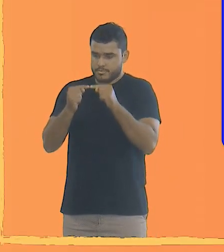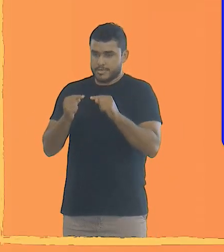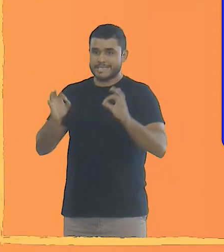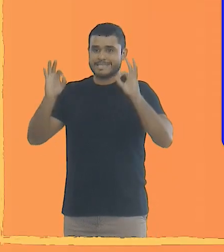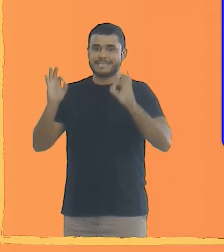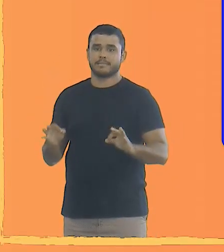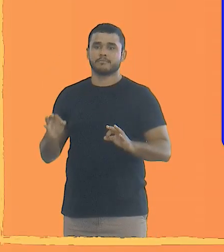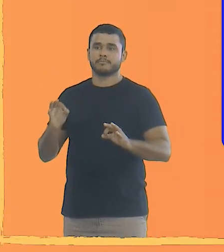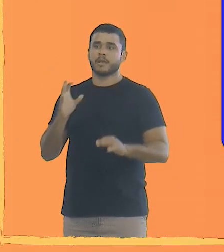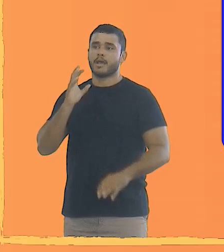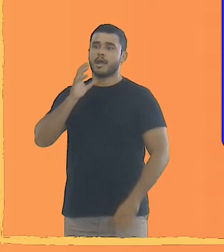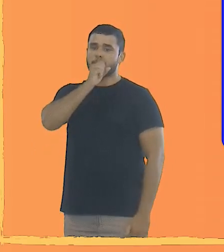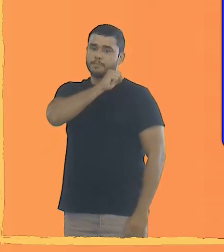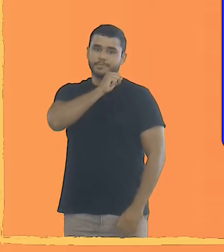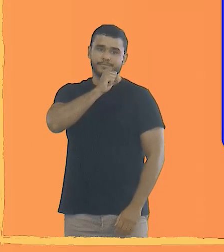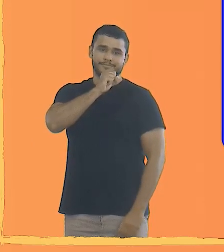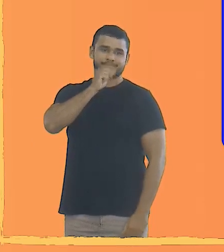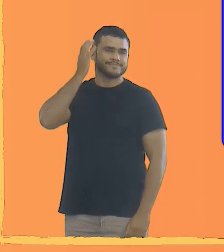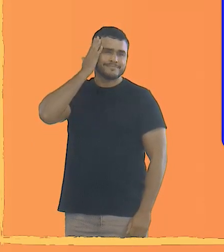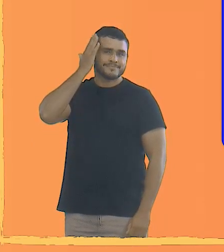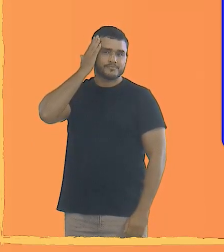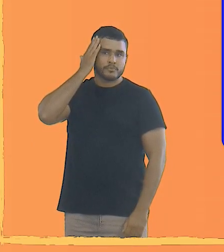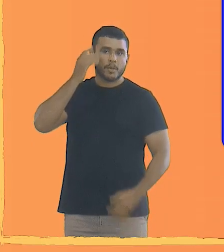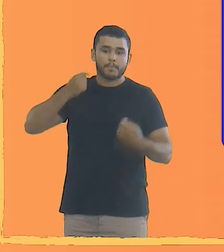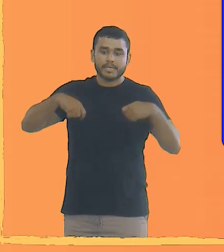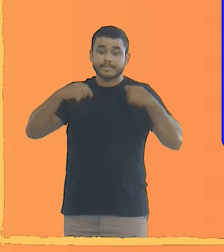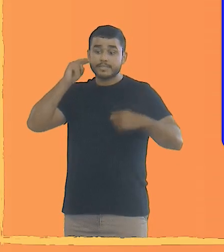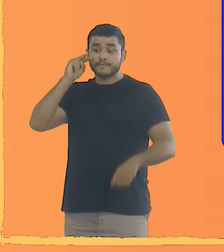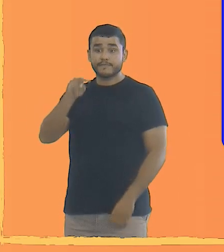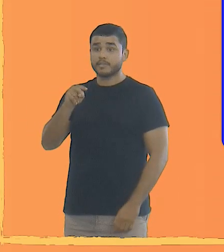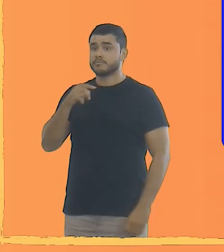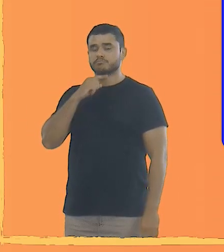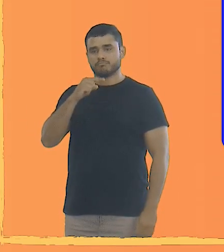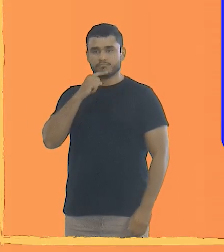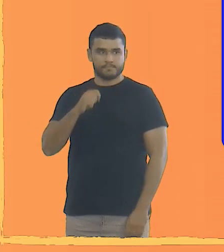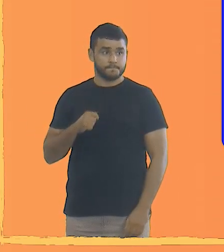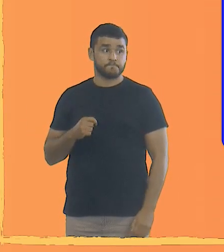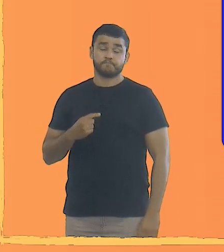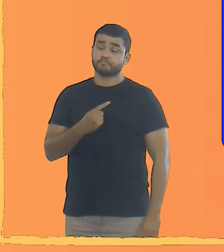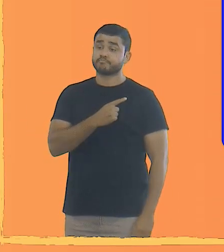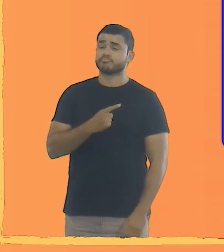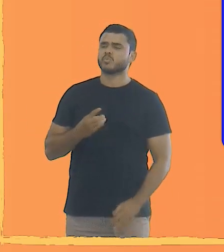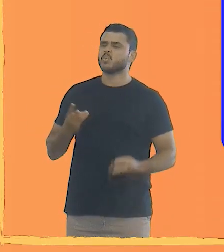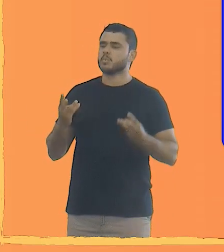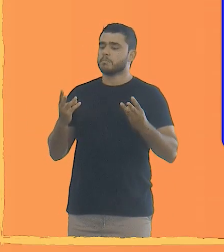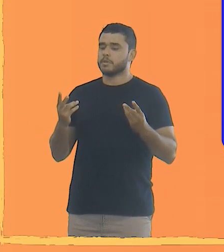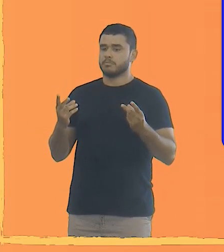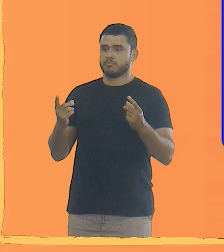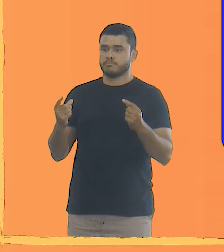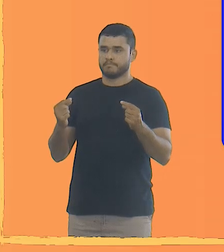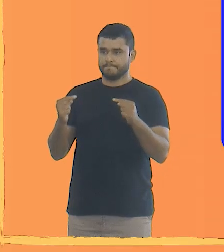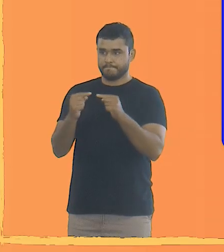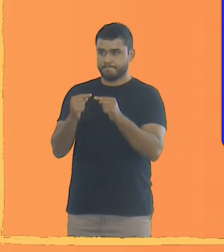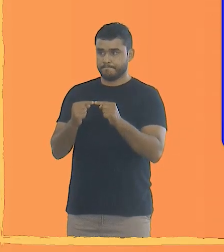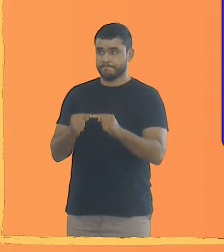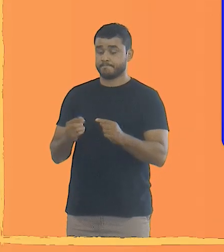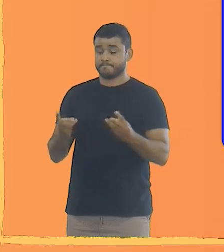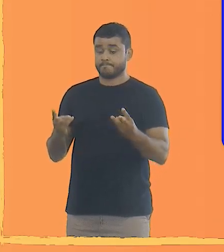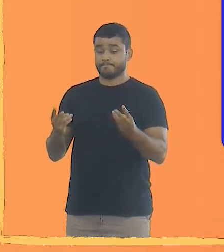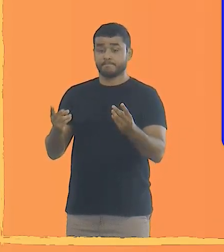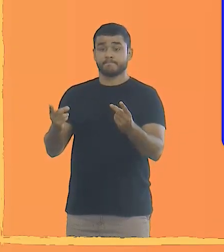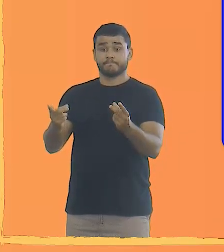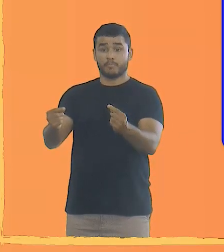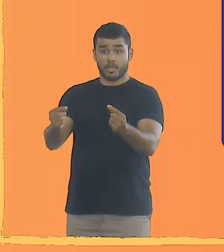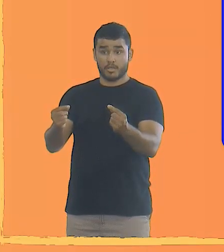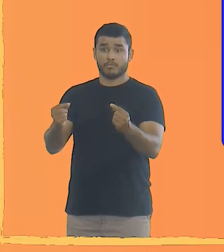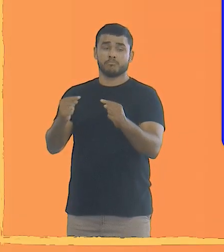análise combinatória? Gente, análise combinatória é o ramo da matemática que trabalha com contagem. O que